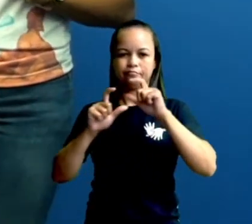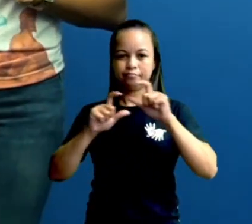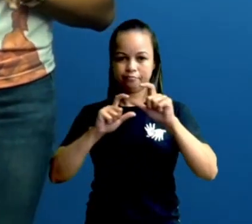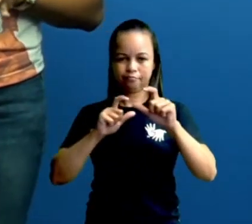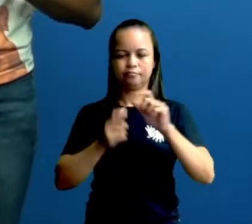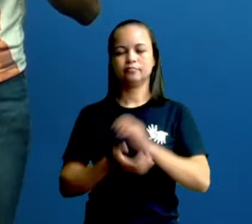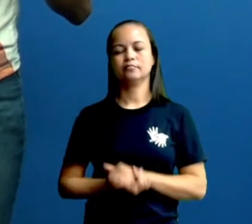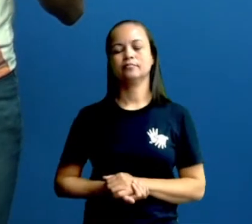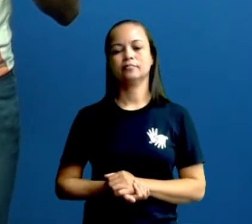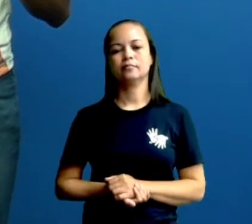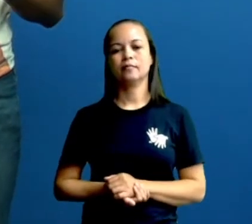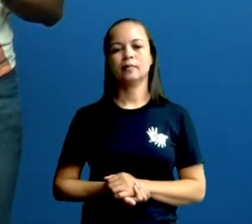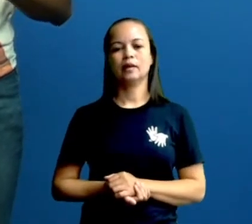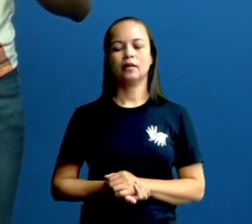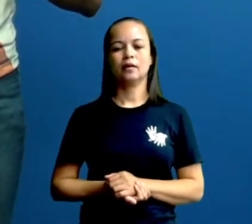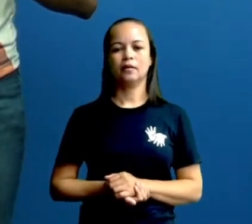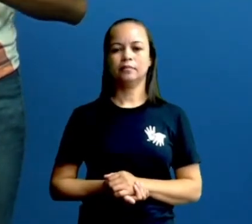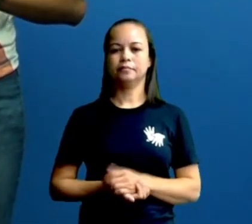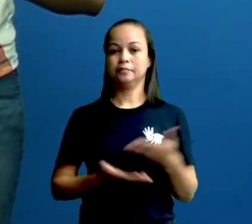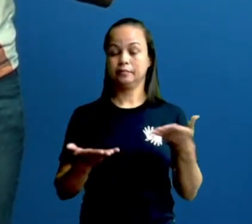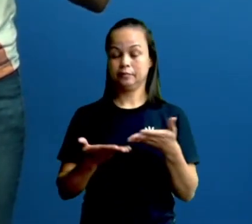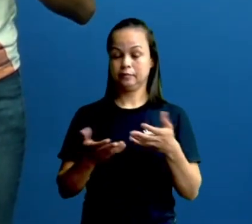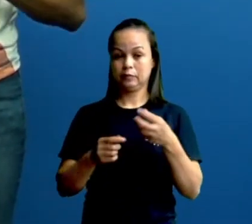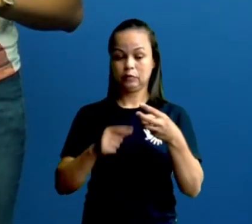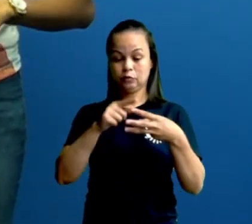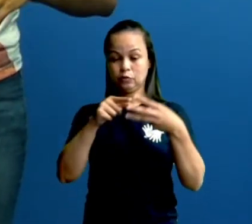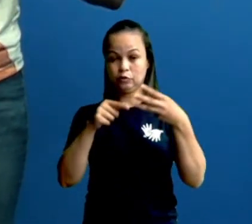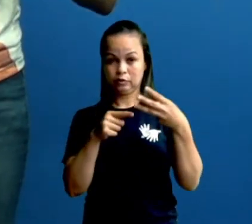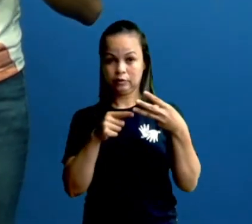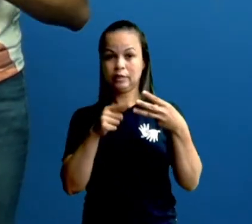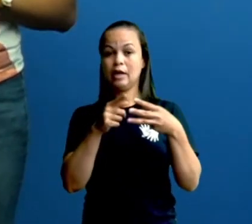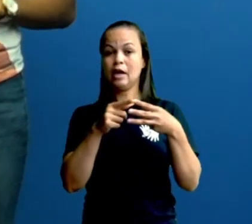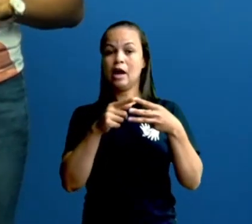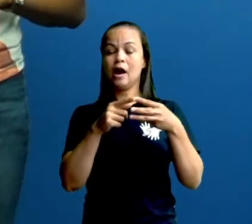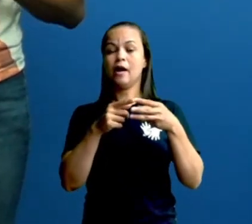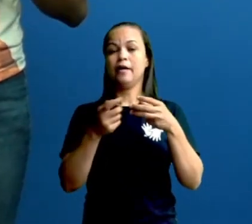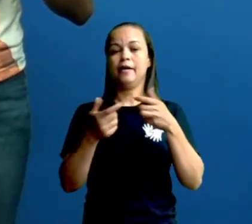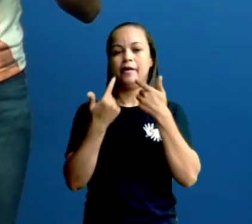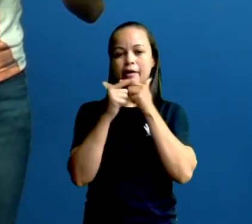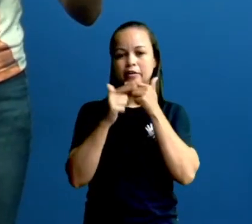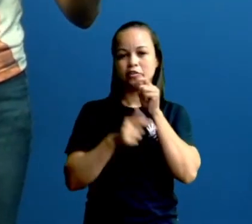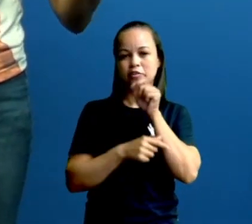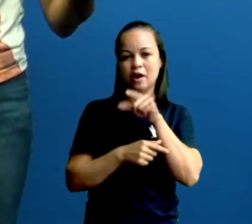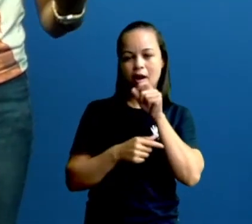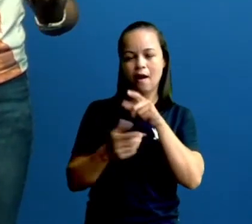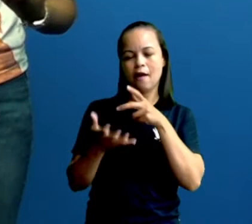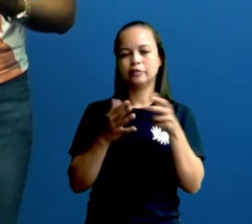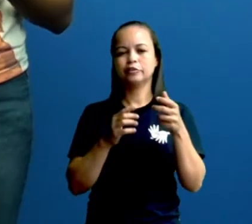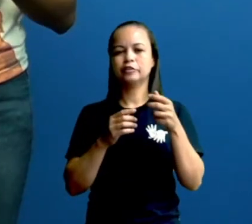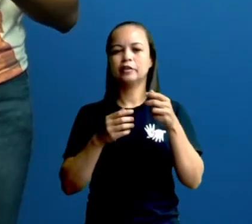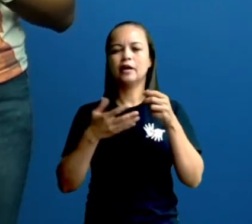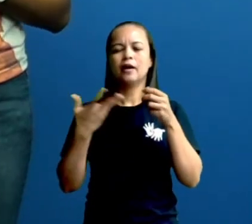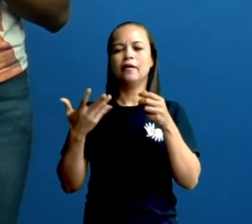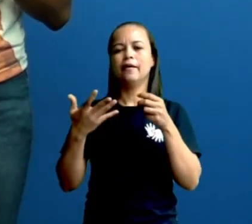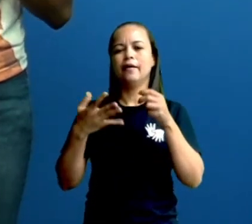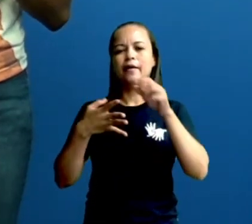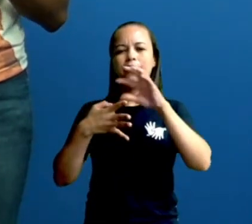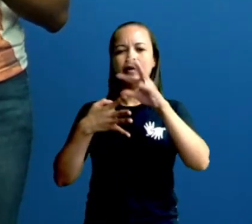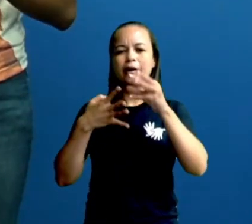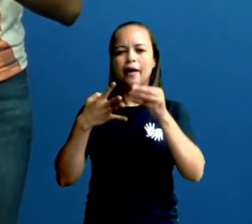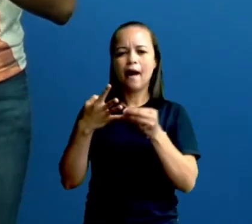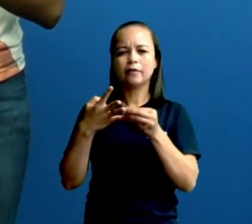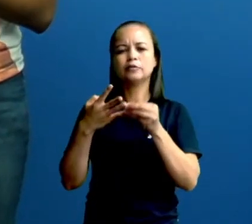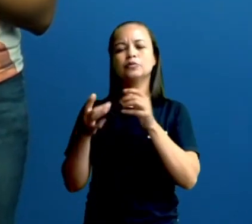vê só. Os três, charges, cartoons e tirinhas, embora elas façam parte